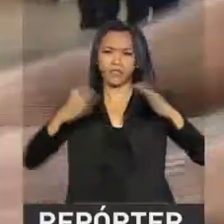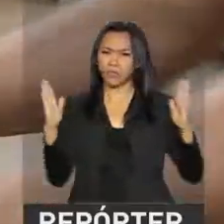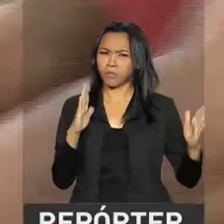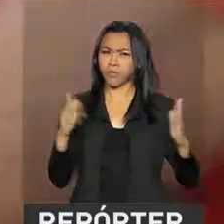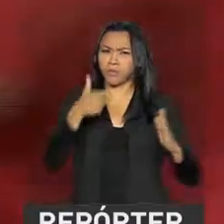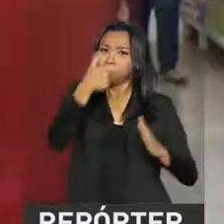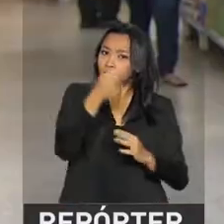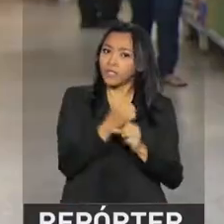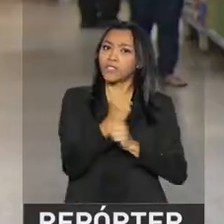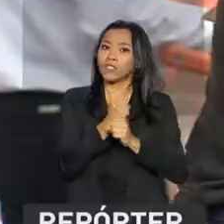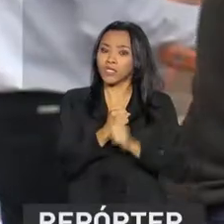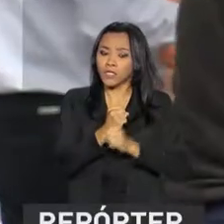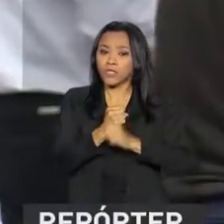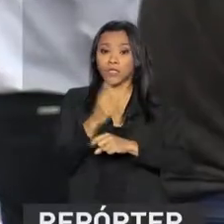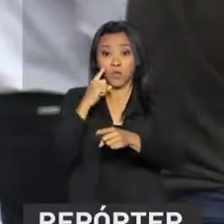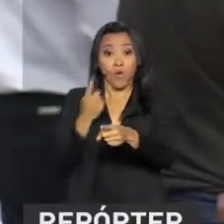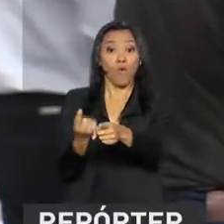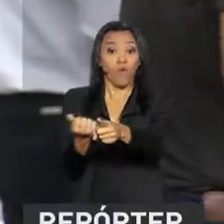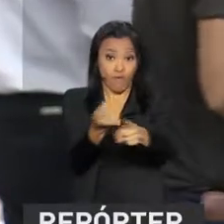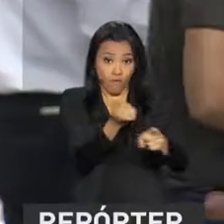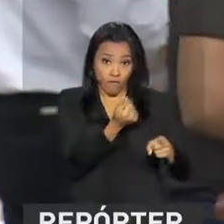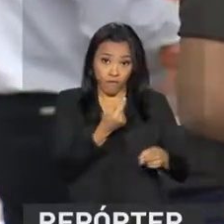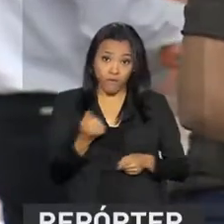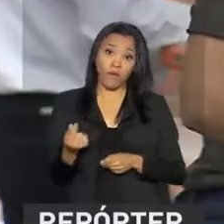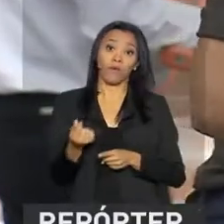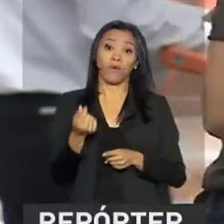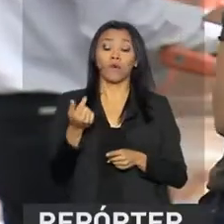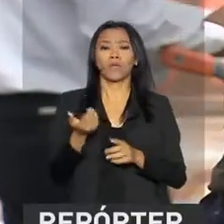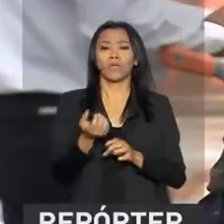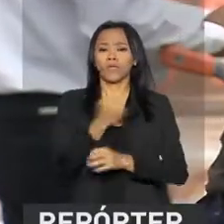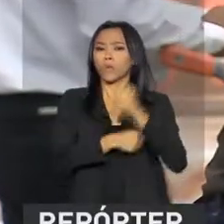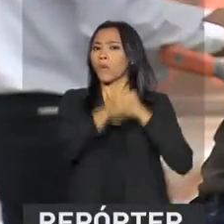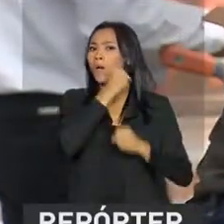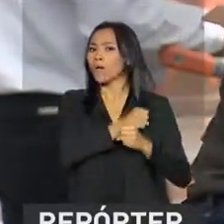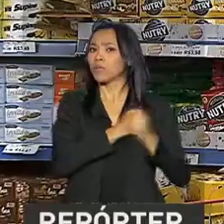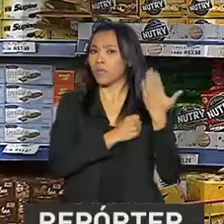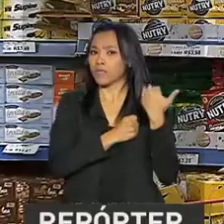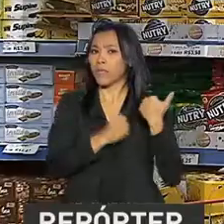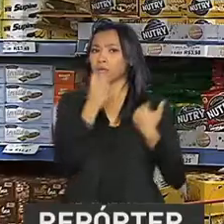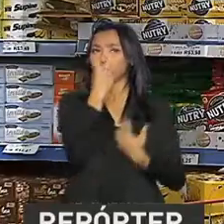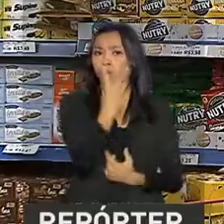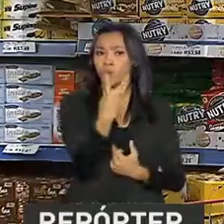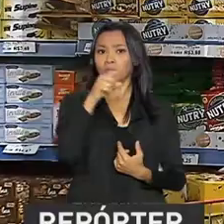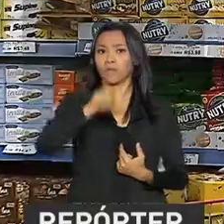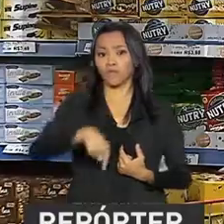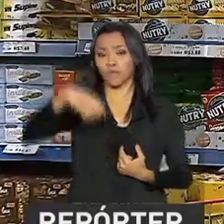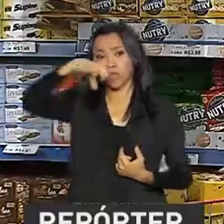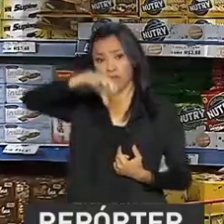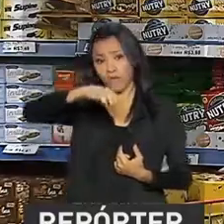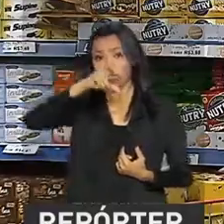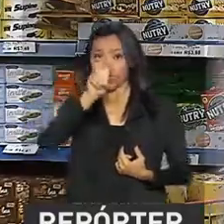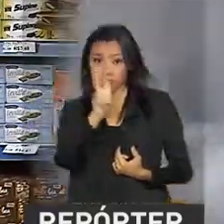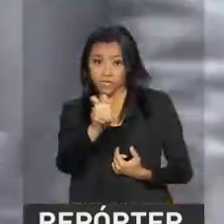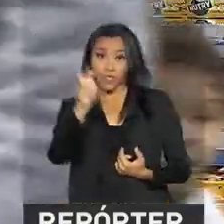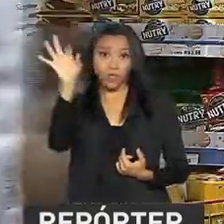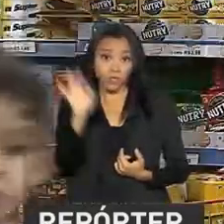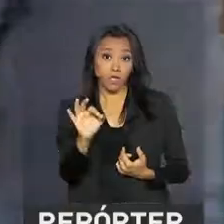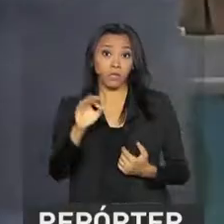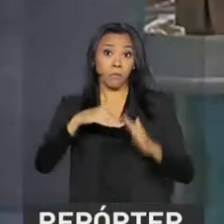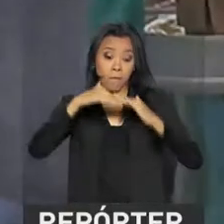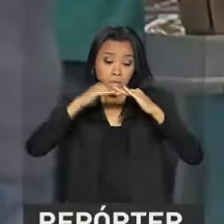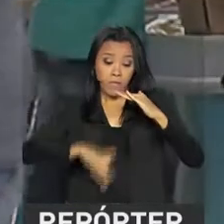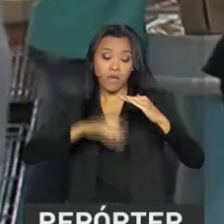variação dos preços medida pelo o bgf fechou o ano passado em 2,95 por cento menos da metade